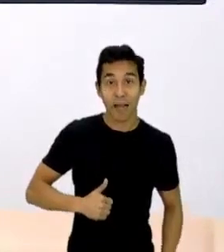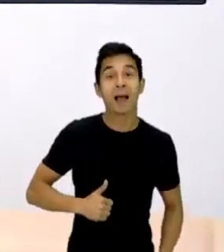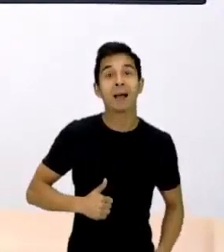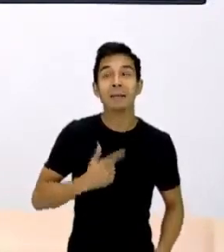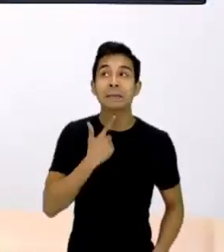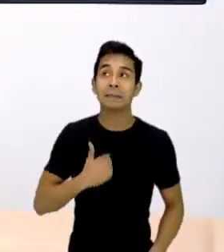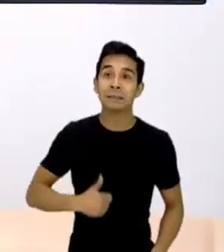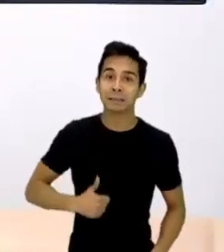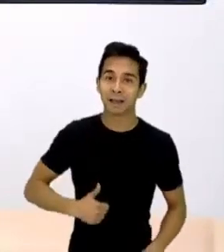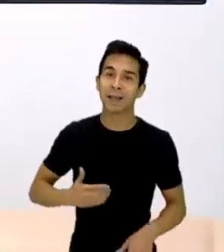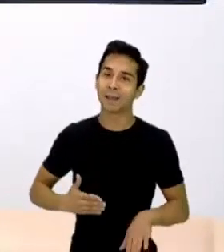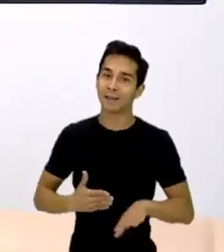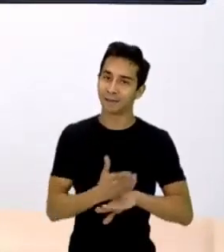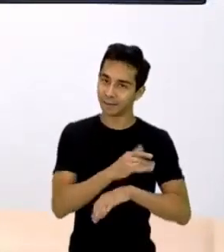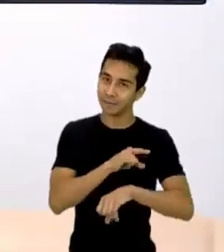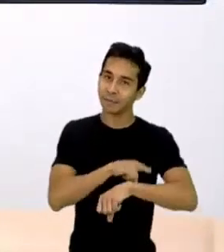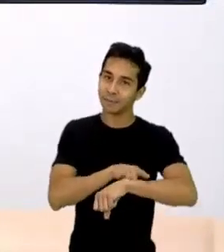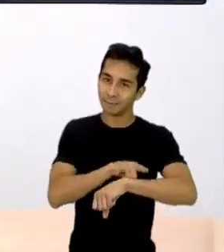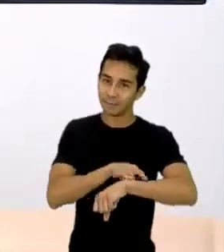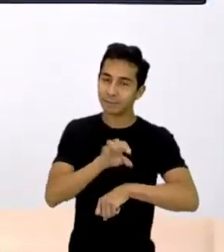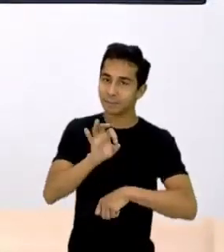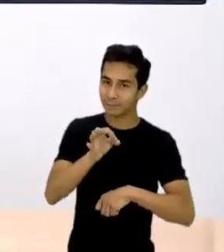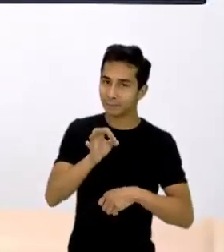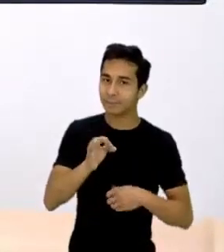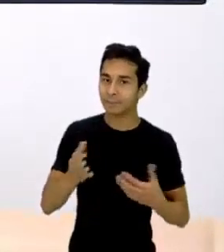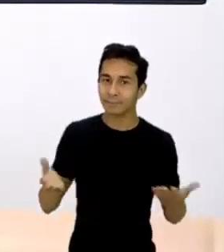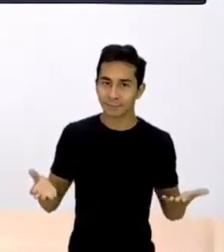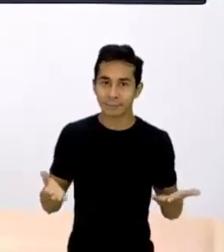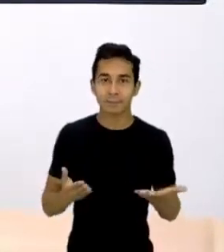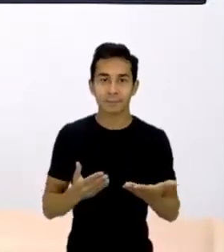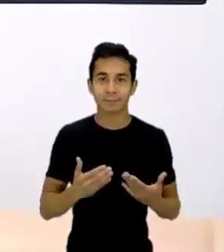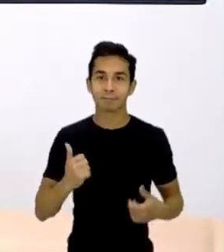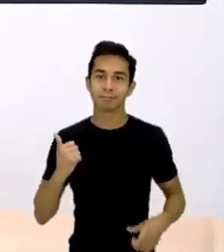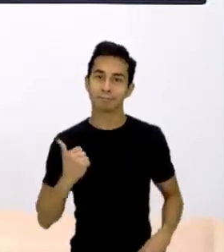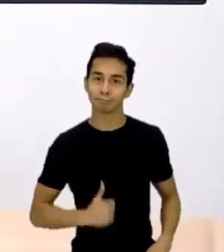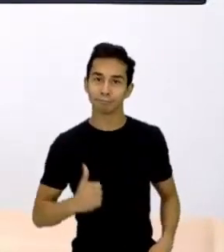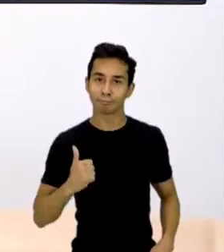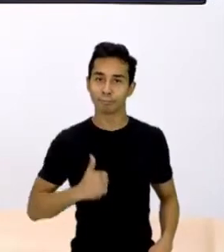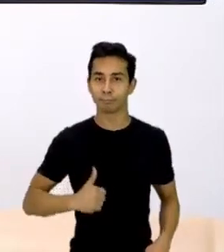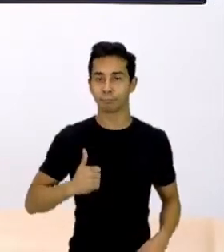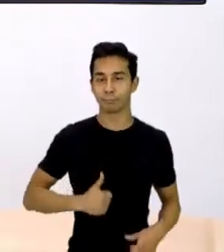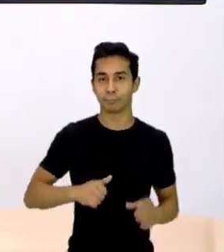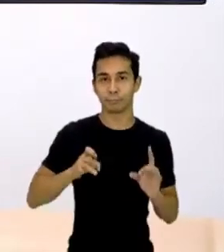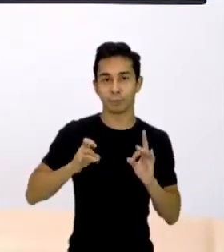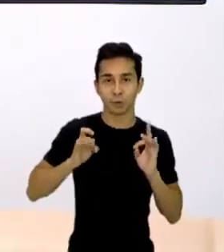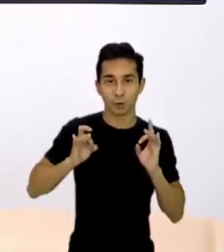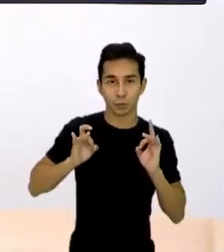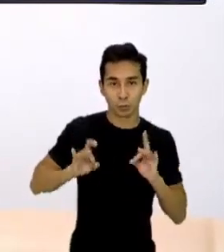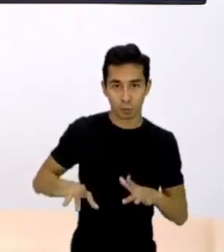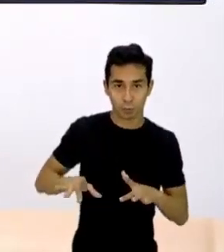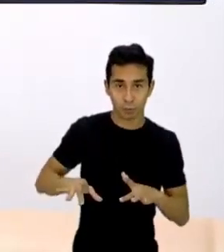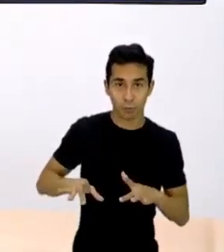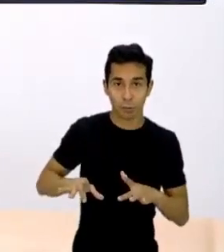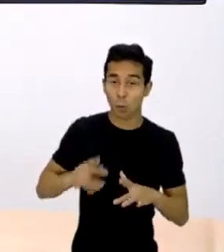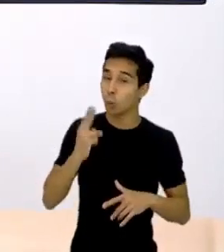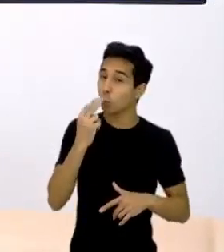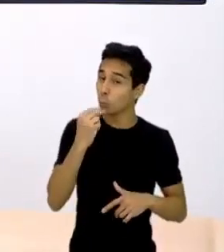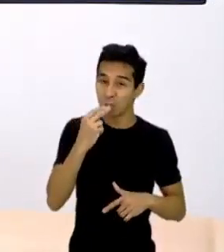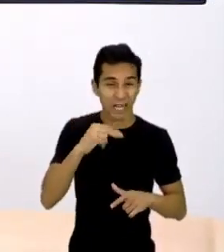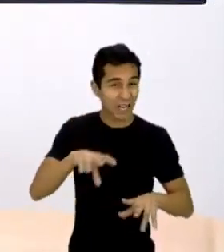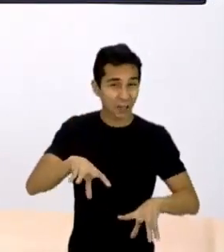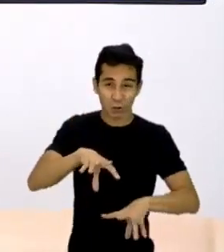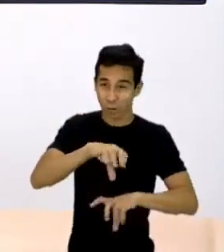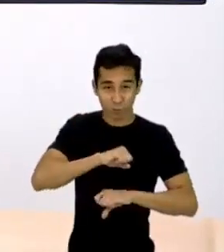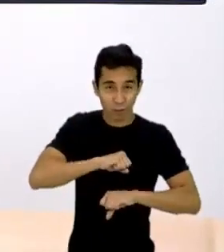tá certo? Então, o que a gente, os nossos dejetos nesse processo, é o processo do que a gente não